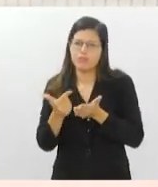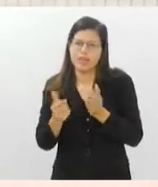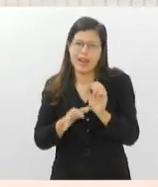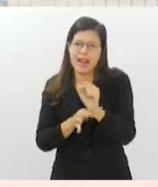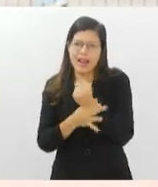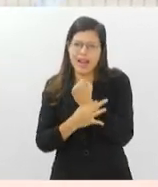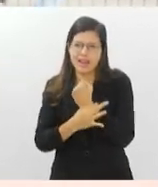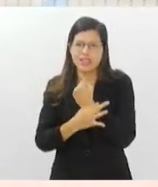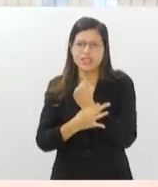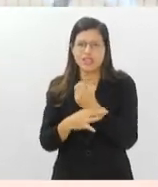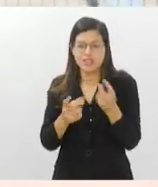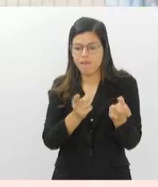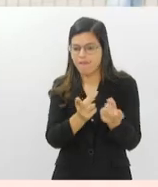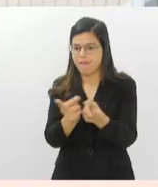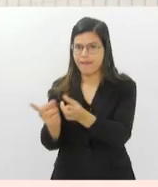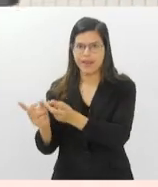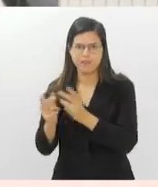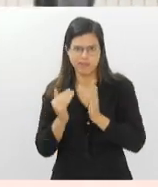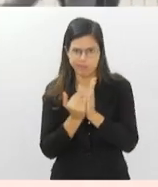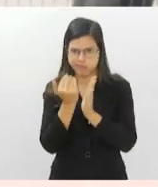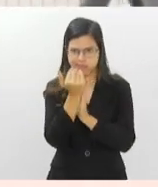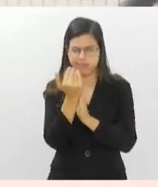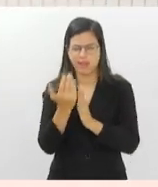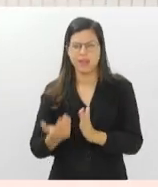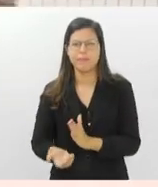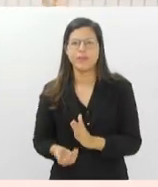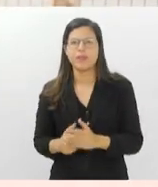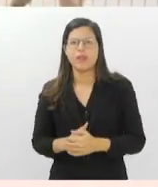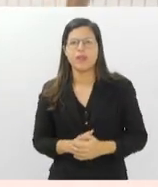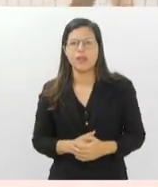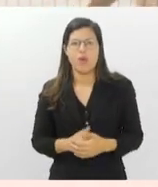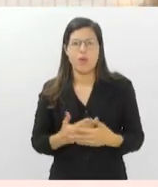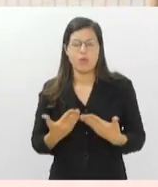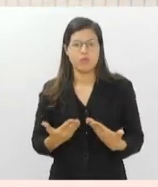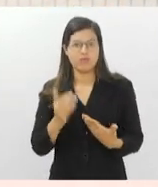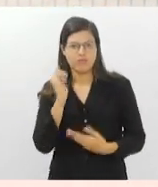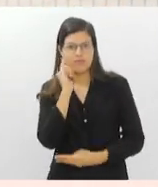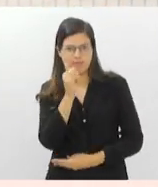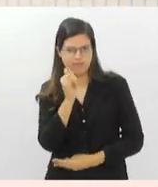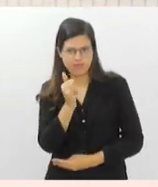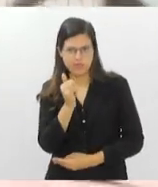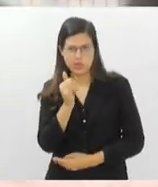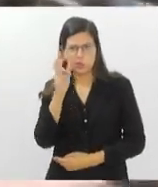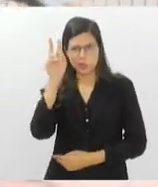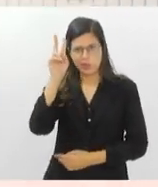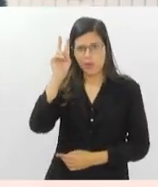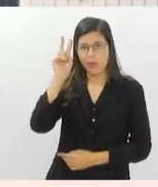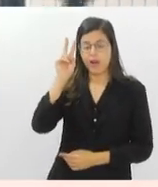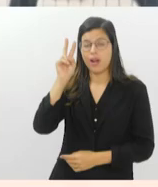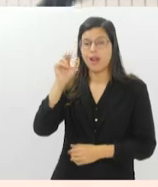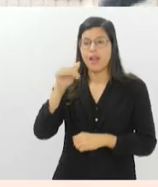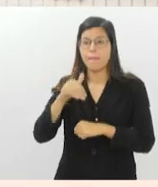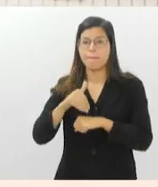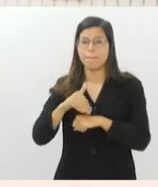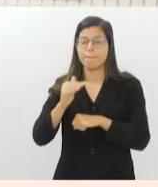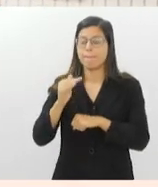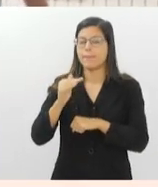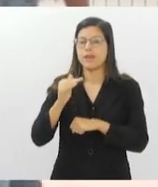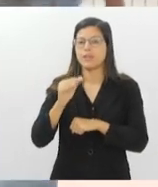de ser best-seller. Então, eu acho que quando você se dispõe a contar a sua história, é mais para